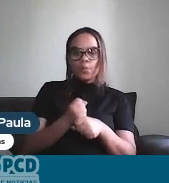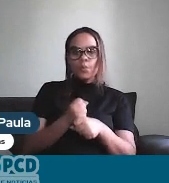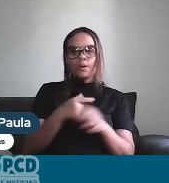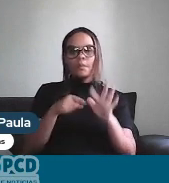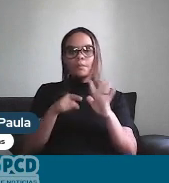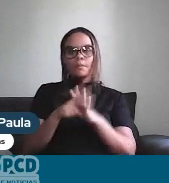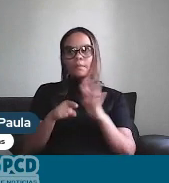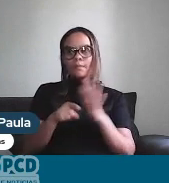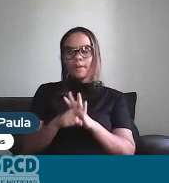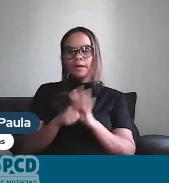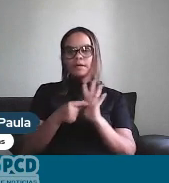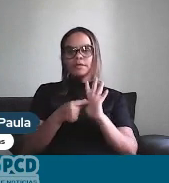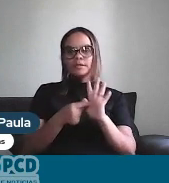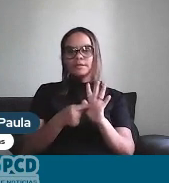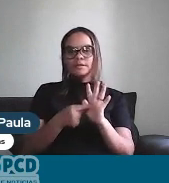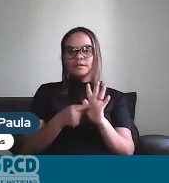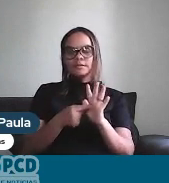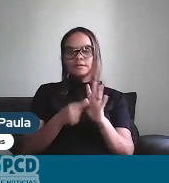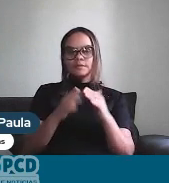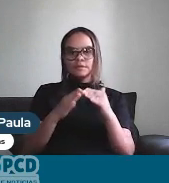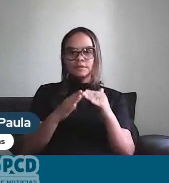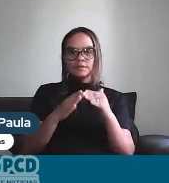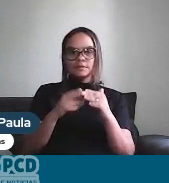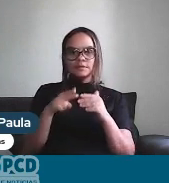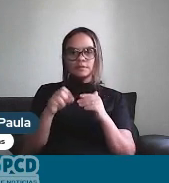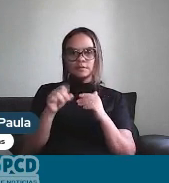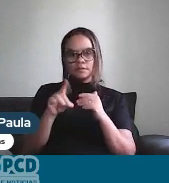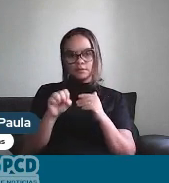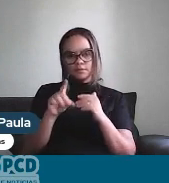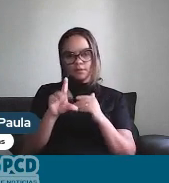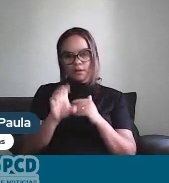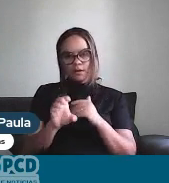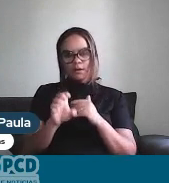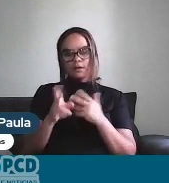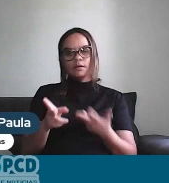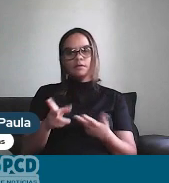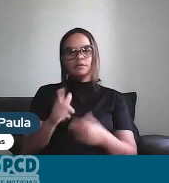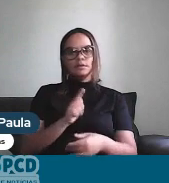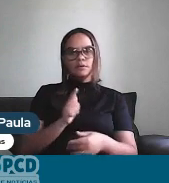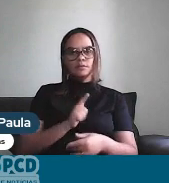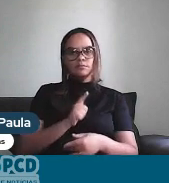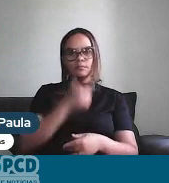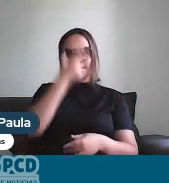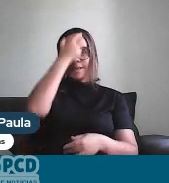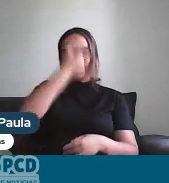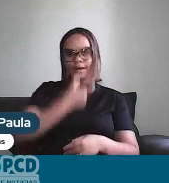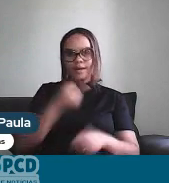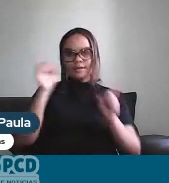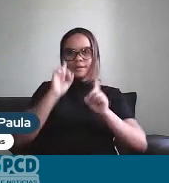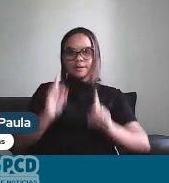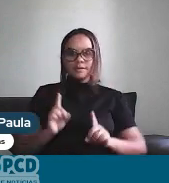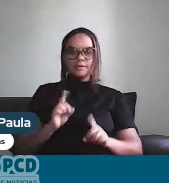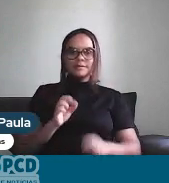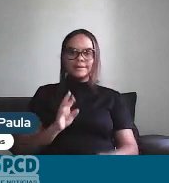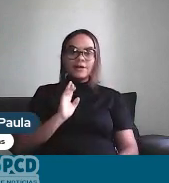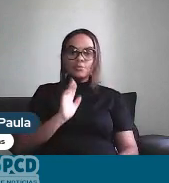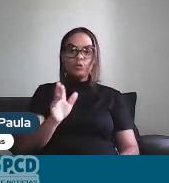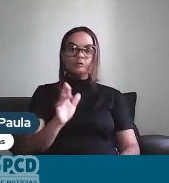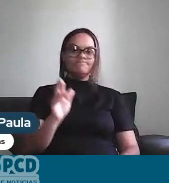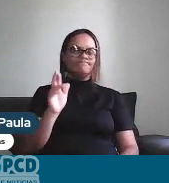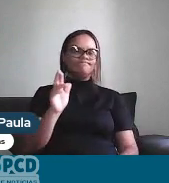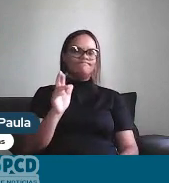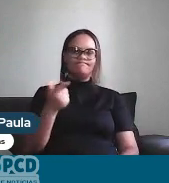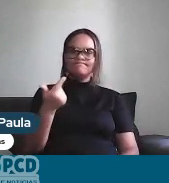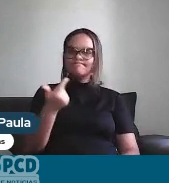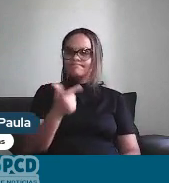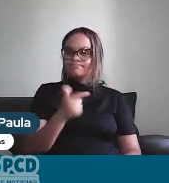pesquisa por amostragem domiciliar, a PNAD, e aí sim existir uma pessoa com deficiência e não se responder que é uma